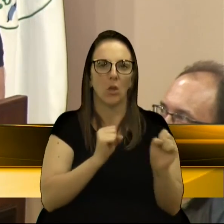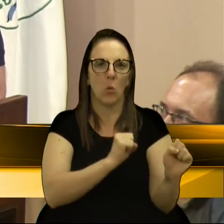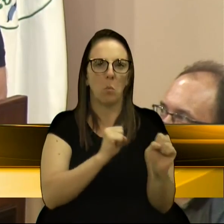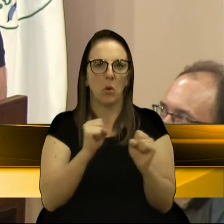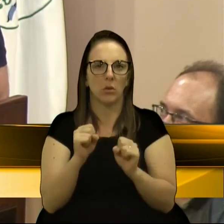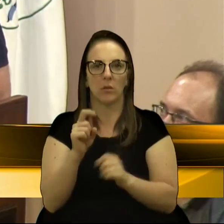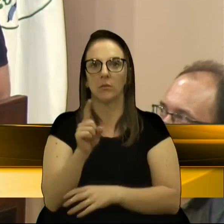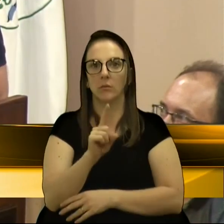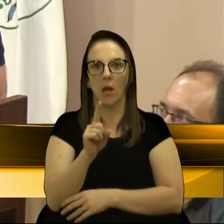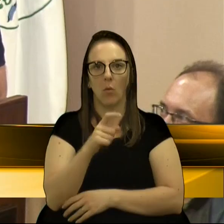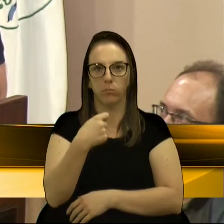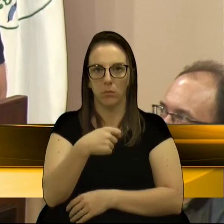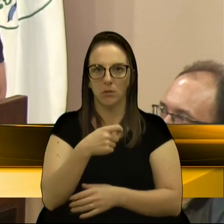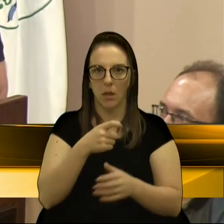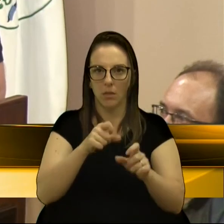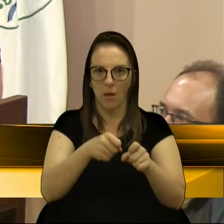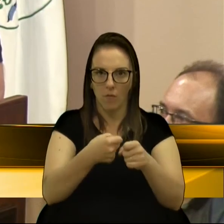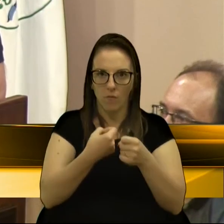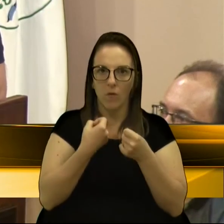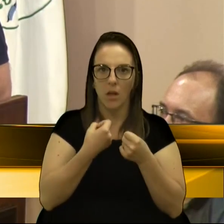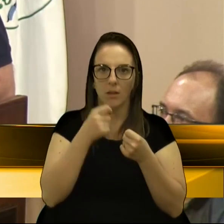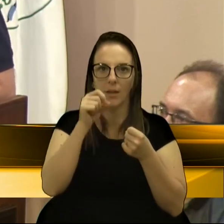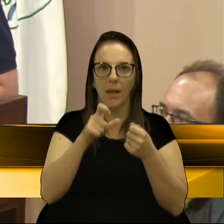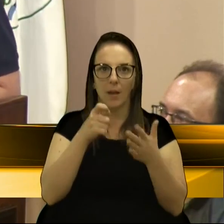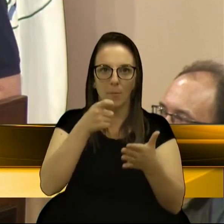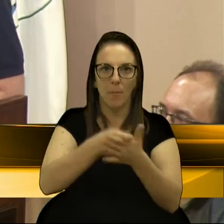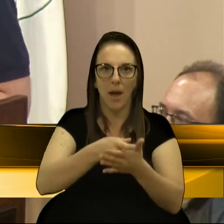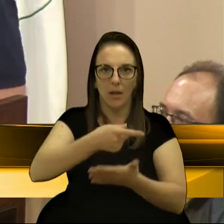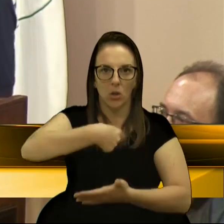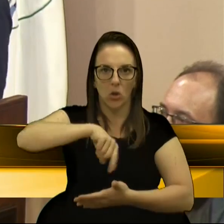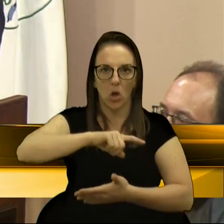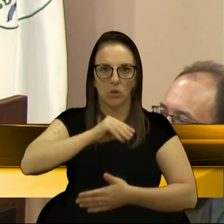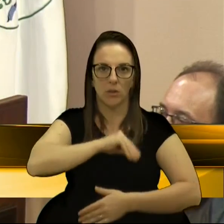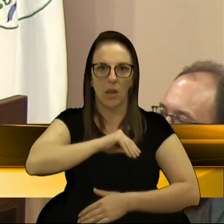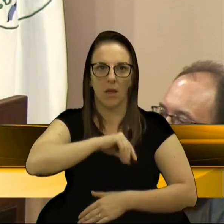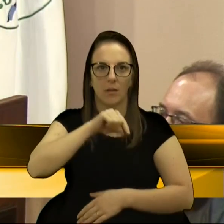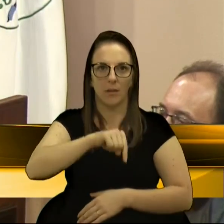defender quem paga os nossos salários aqui. E eu acredito que o correto é defender os